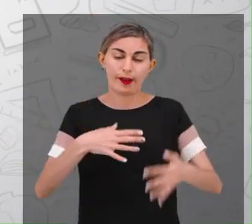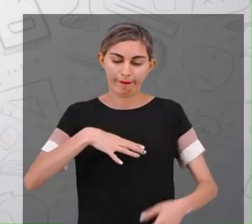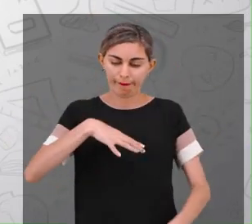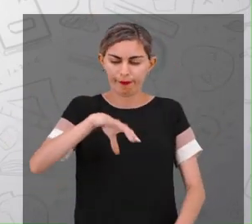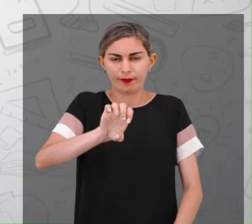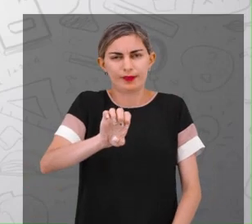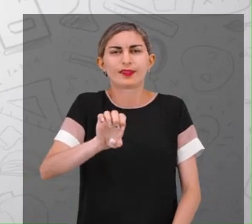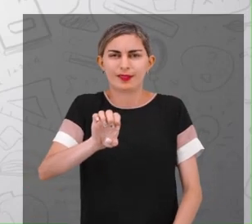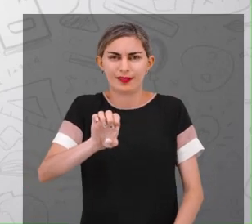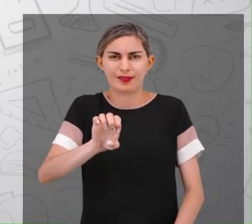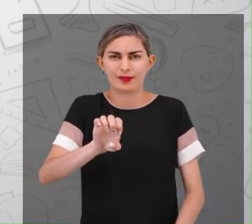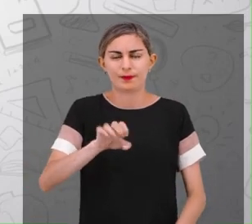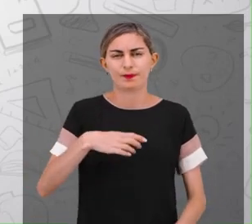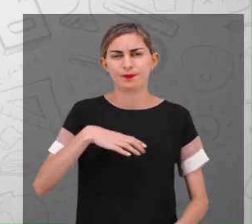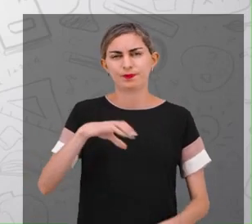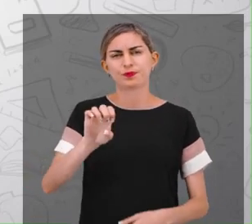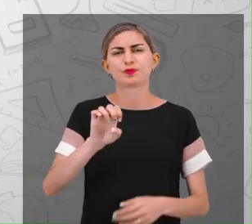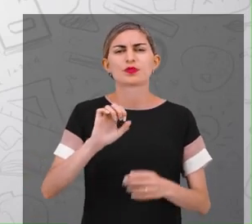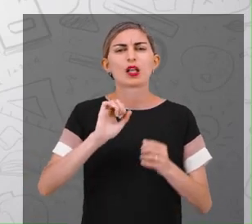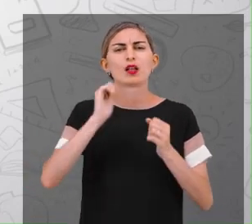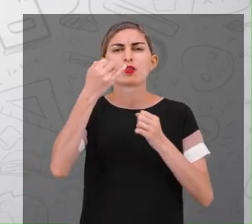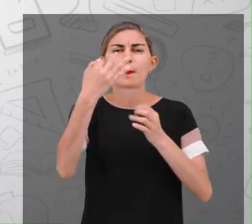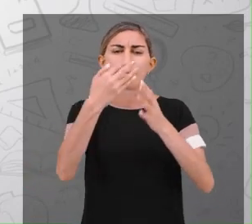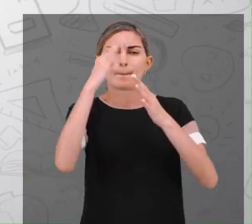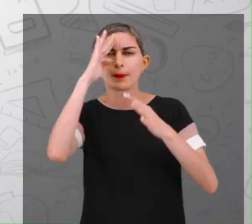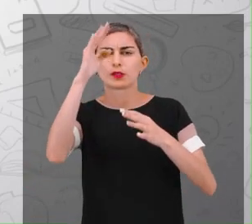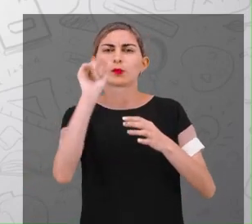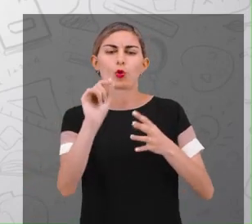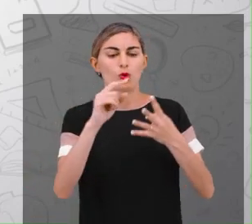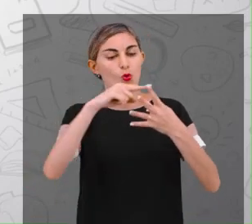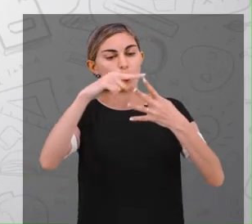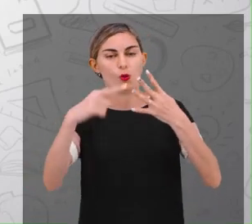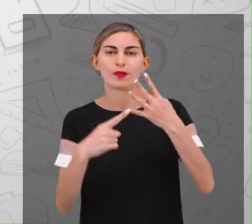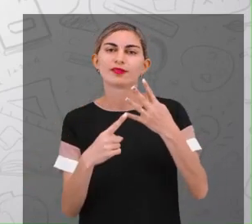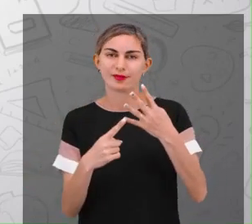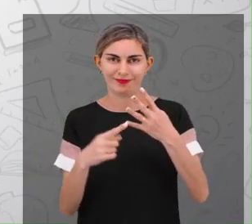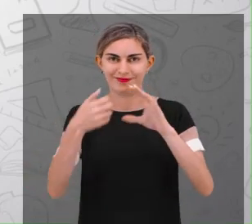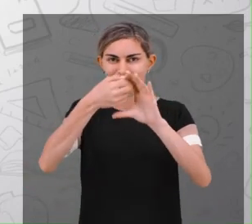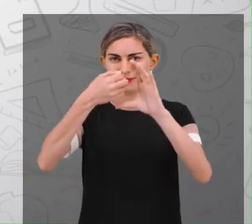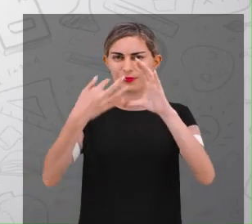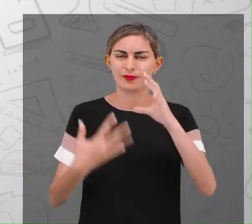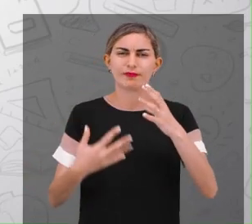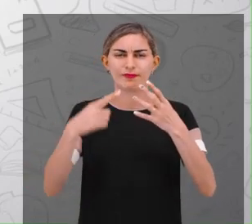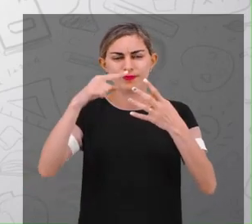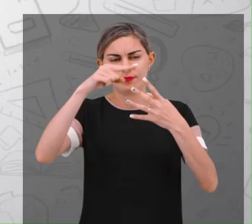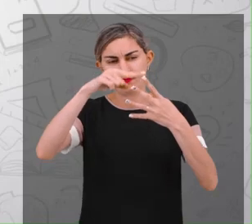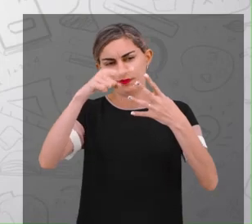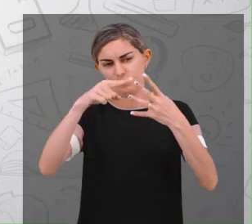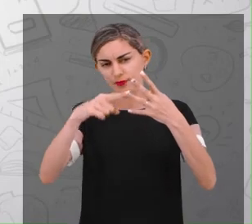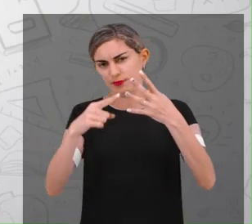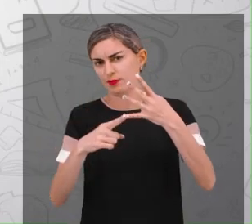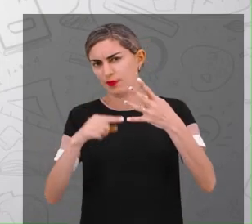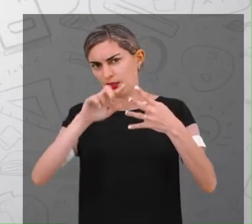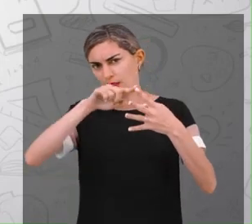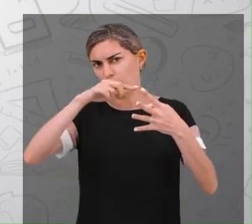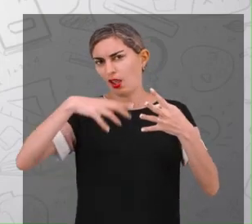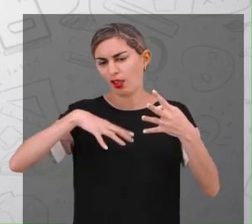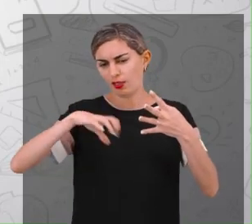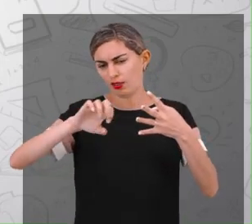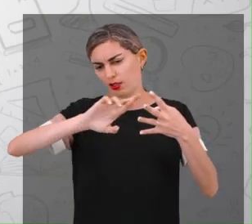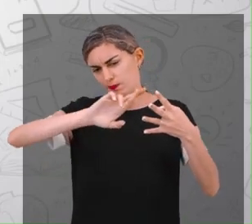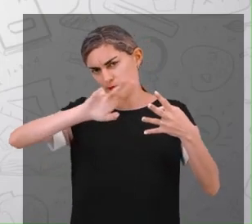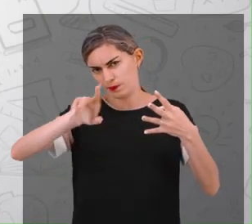Giller, 2015, as categorias fundamentais da ética são 4. Essas 4 categorias sugerem diferentes ramos da